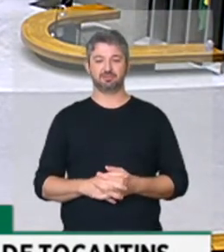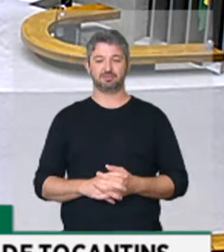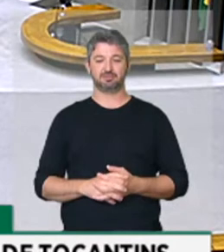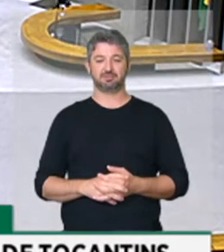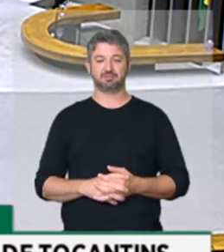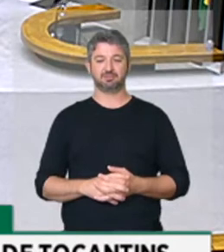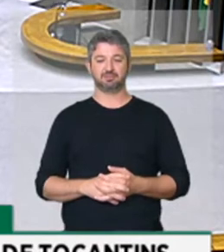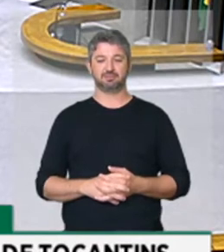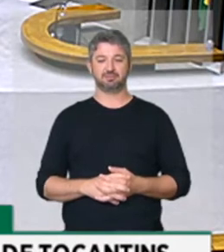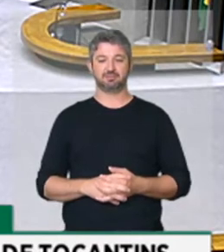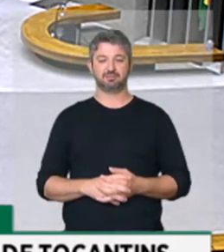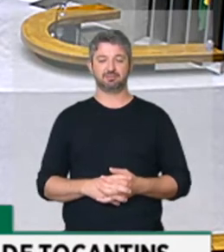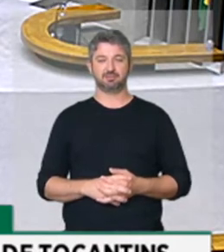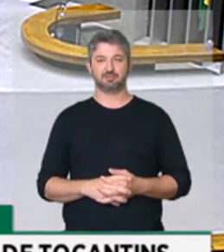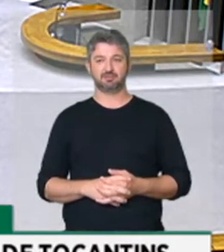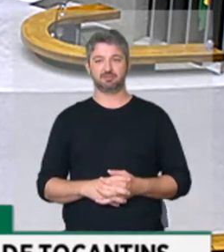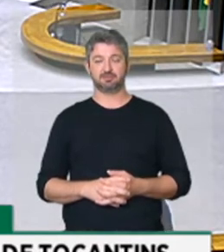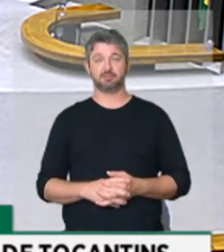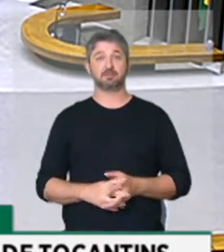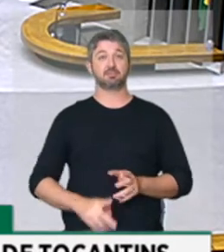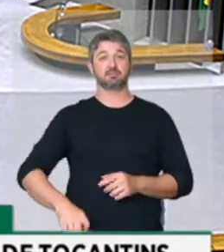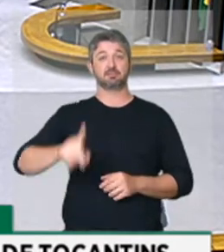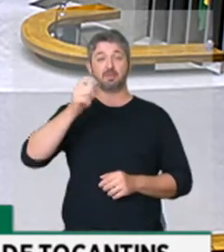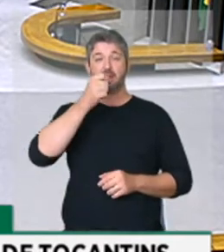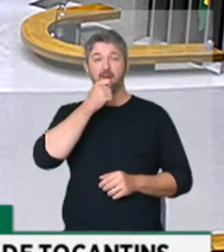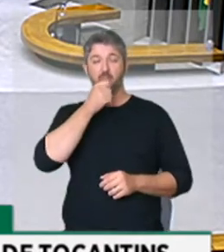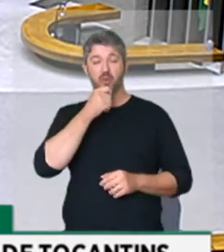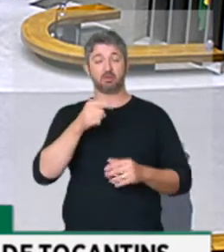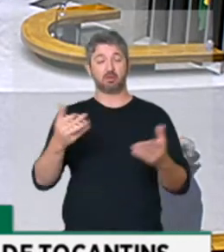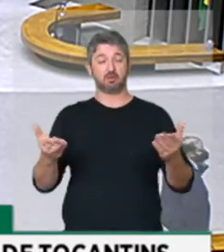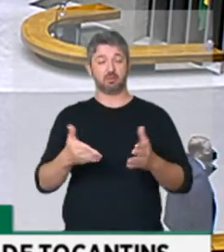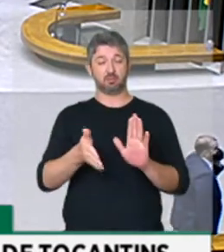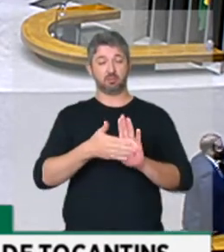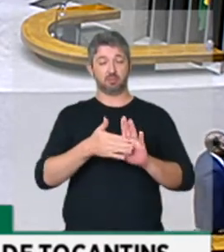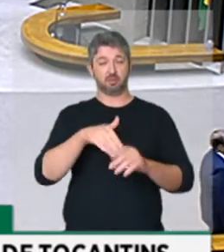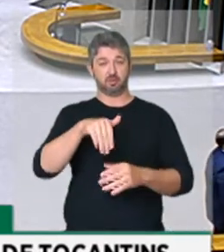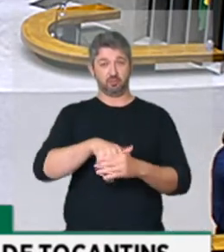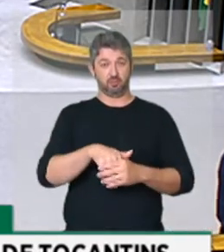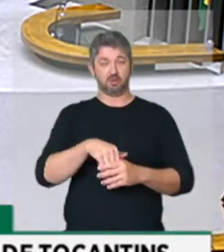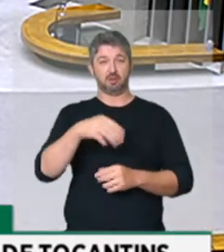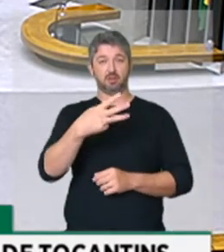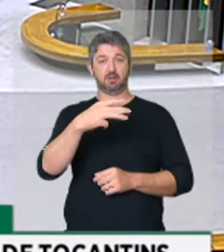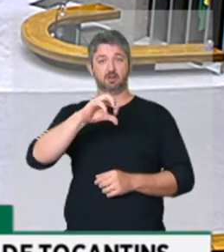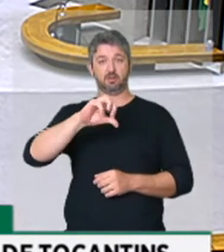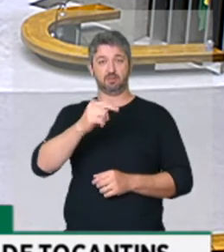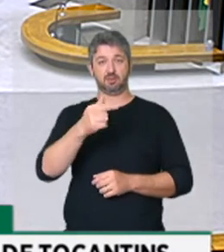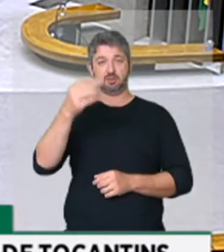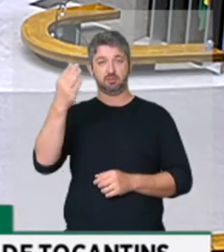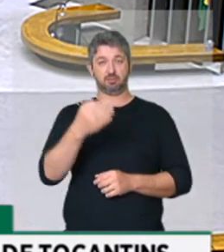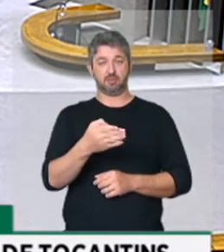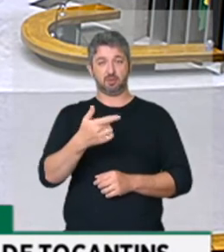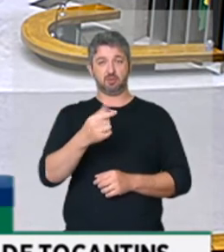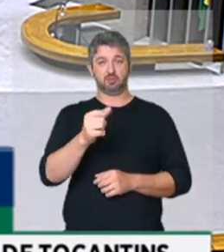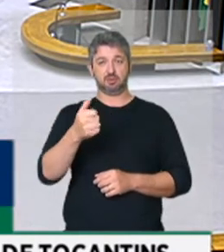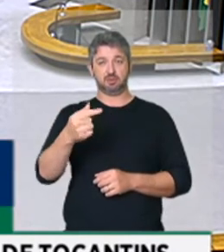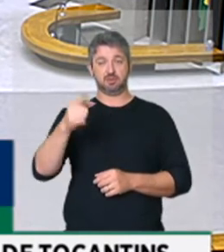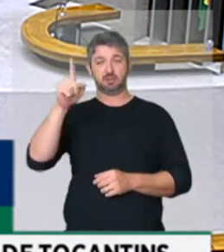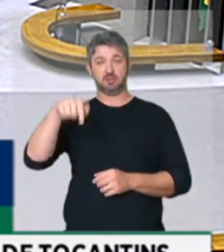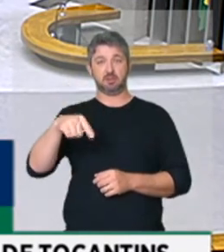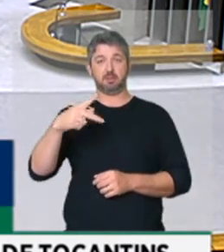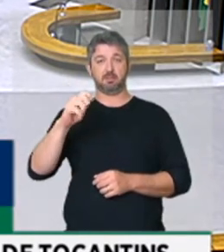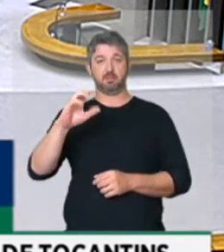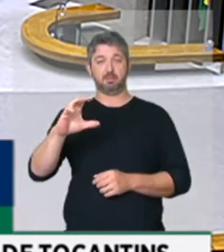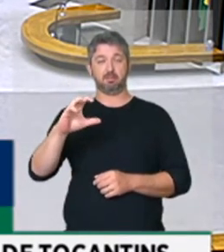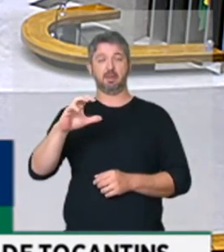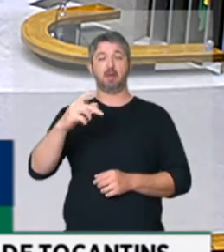Eu sei. Essa proposta de emenda à Constituição que está sendo votada agora é a 396 de 2017, é chamada de PEC dos Pioneiros